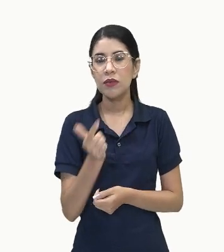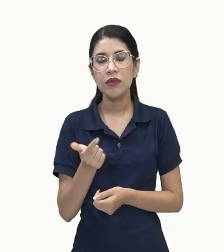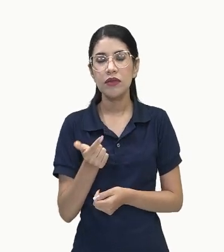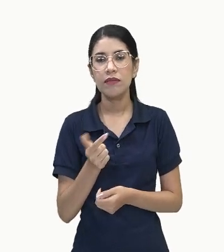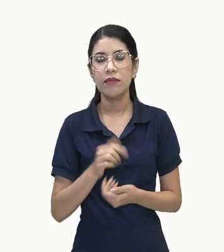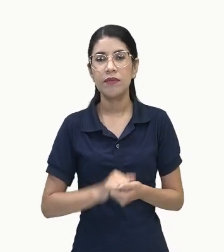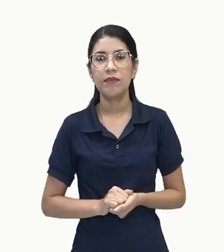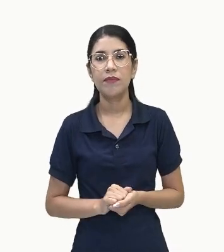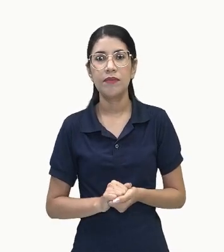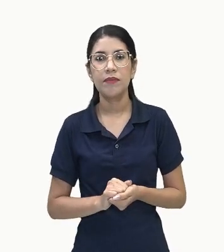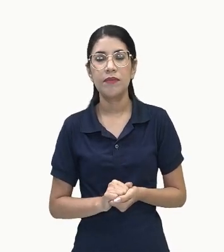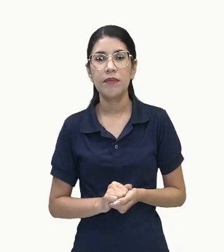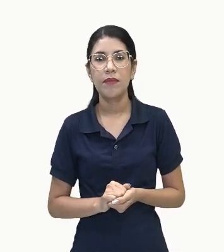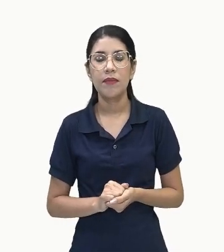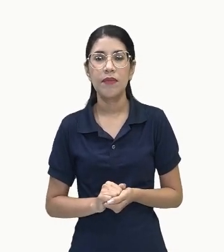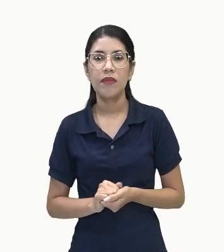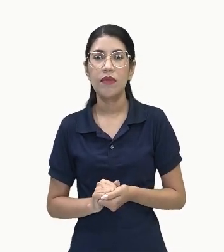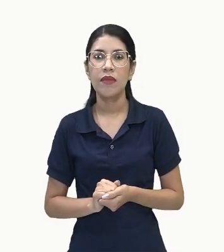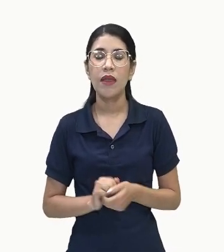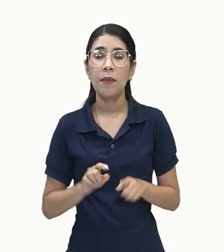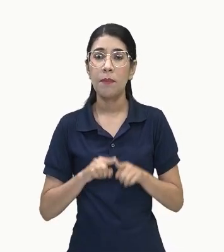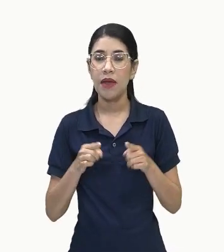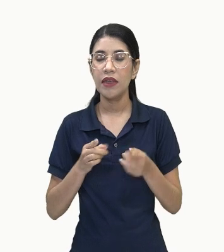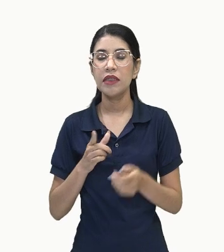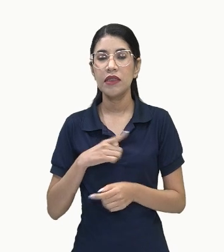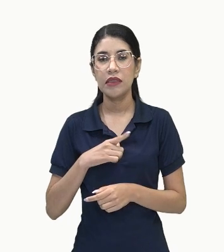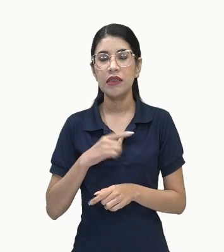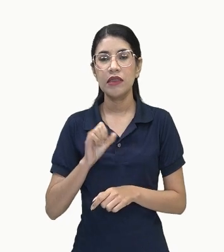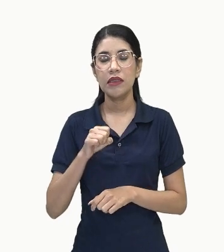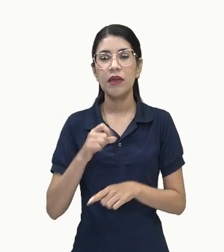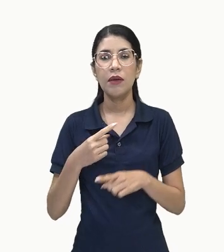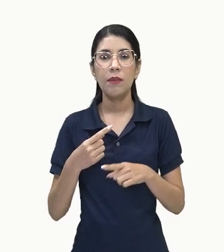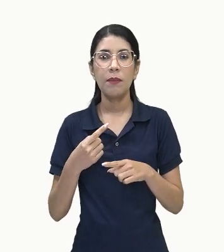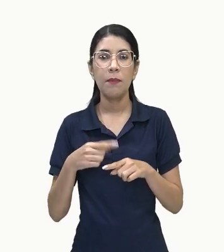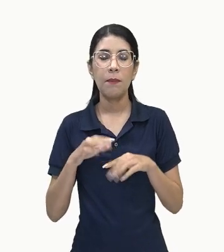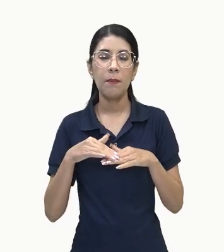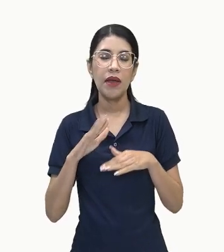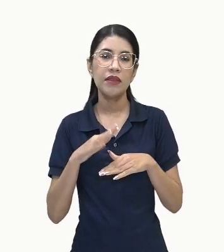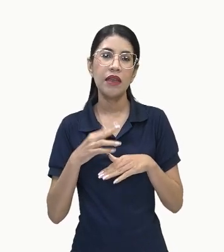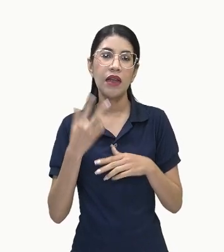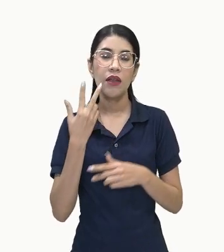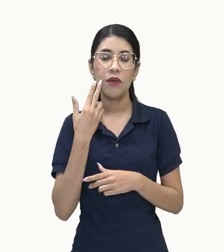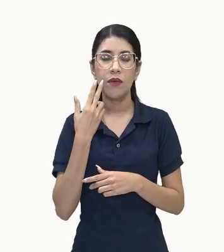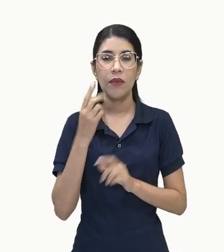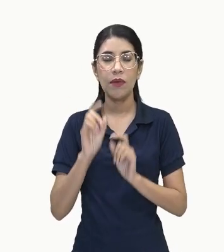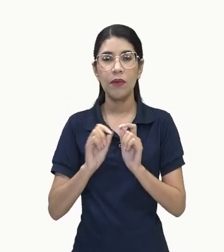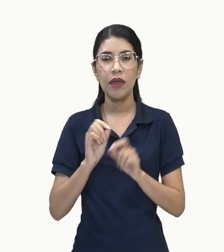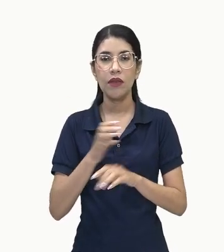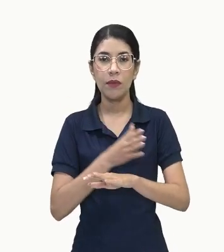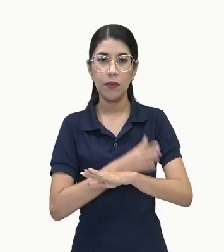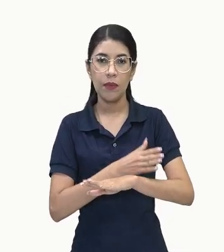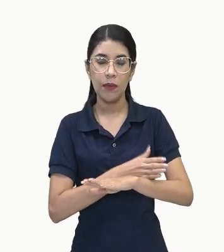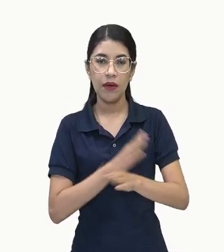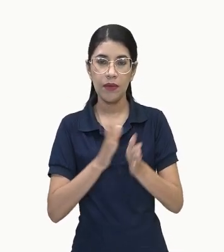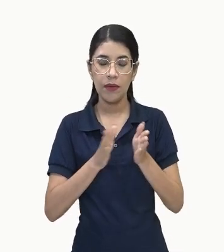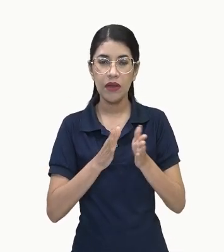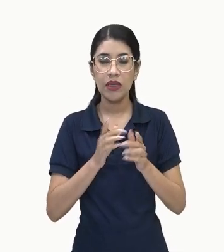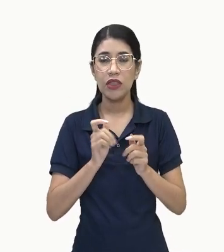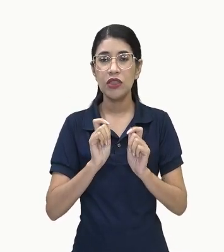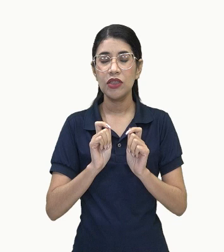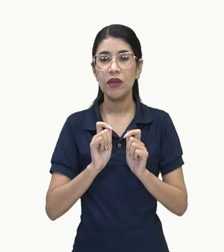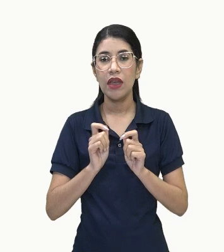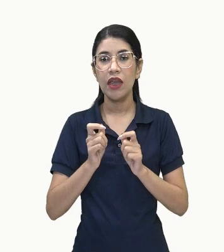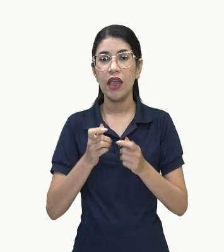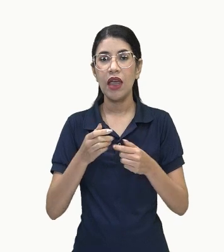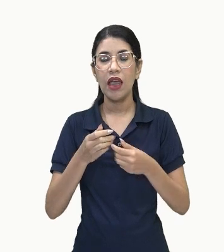inexistente. Quase que inexistente, porém existia. O que era mais comum na Idade Média era troca de